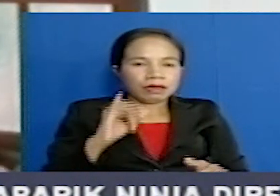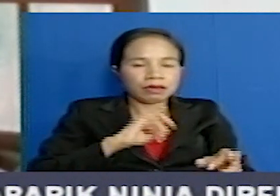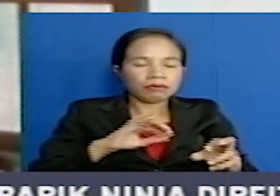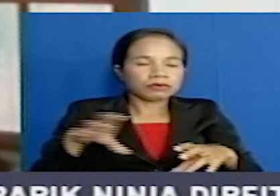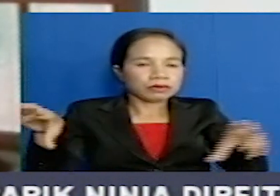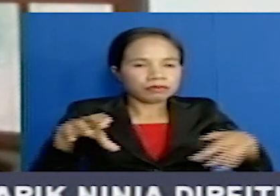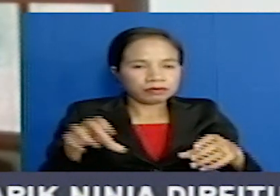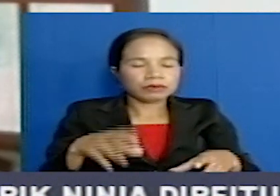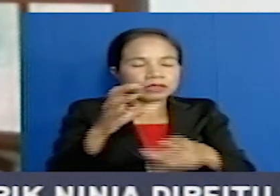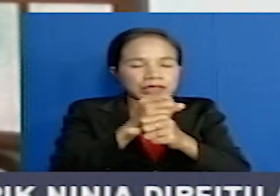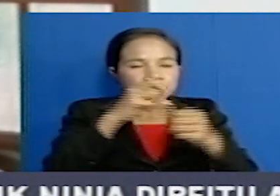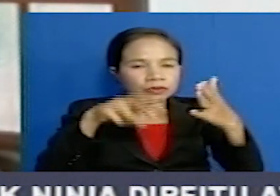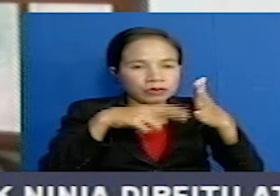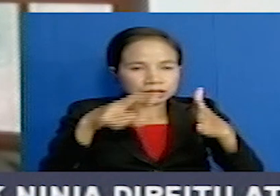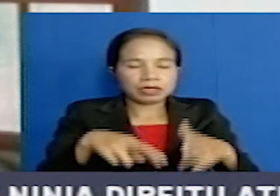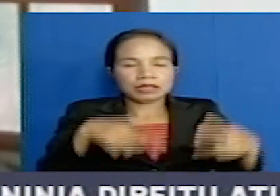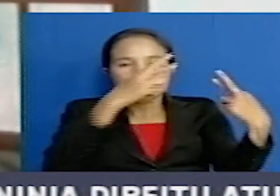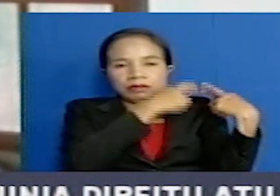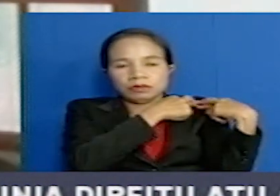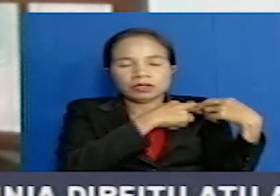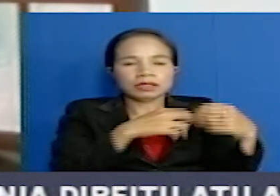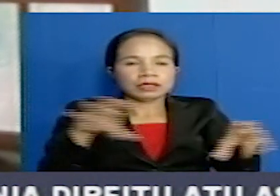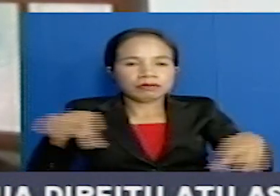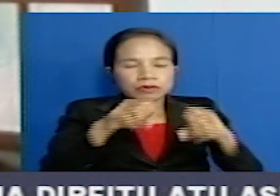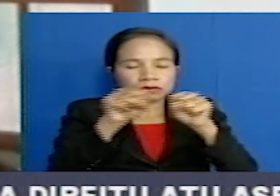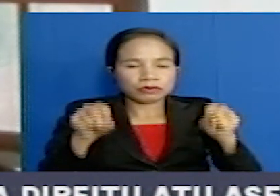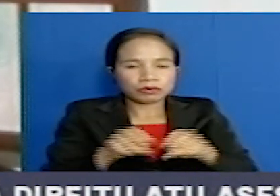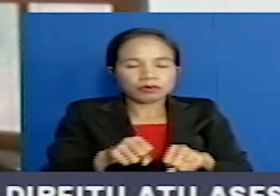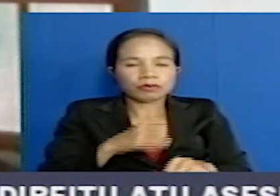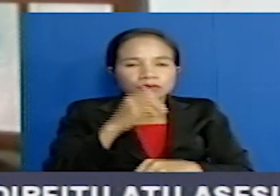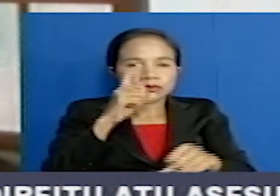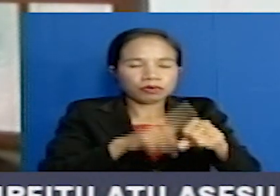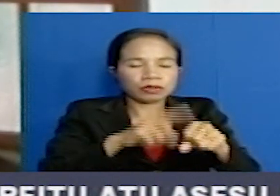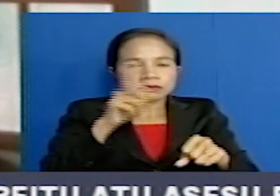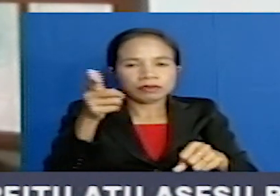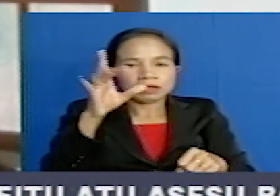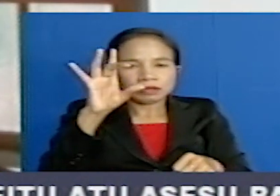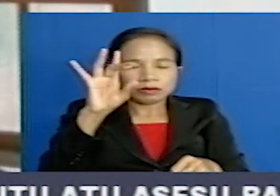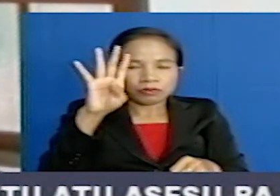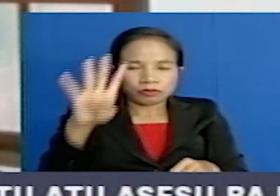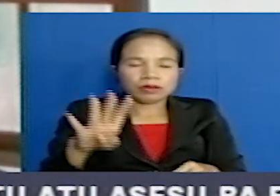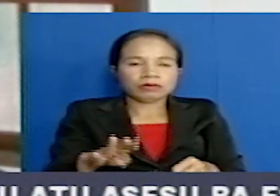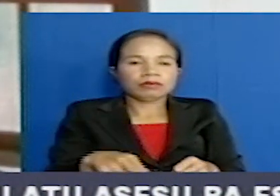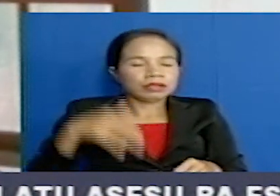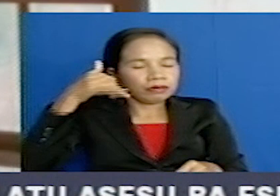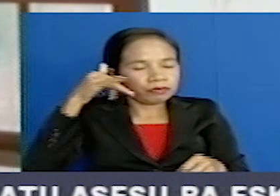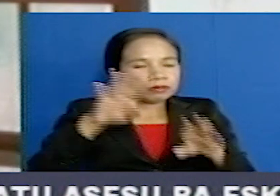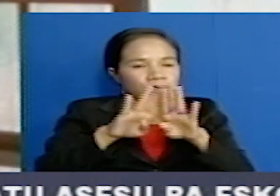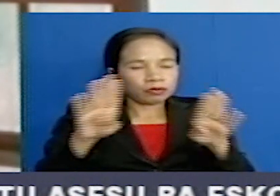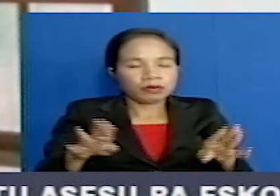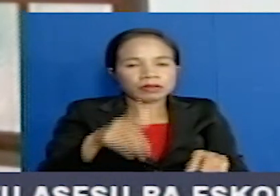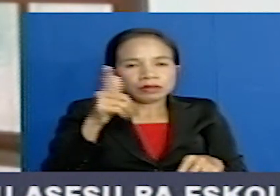servicio hau si orientação servicio si psuku 24 horas hau ni telefone mi sau lok 24 horas ne